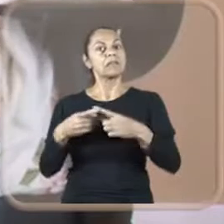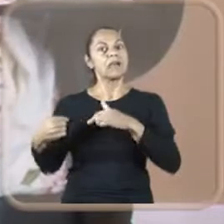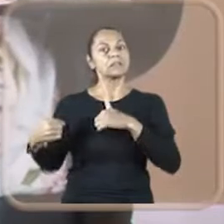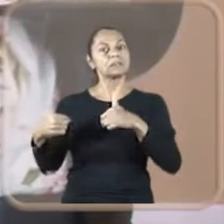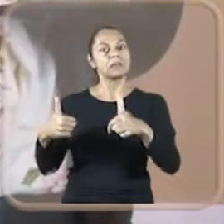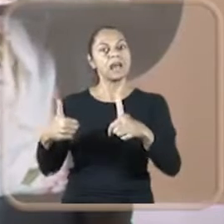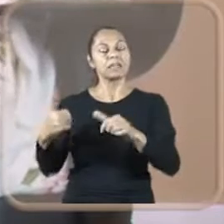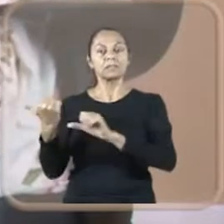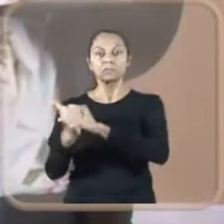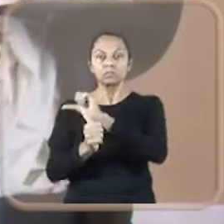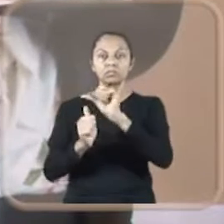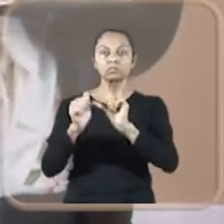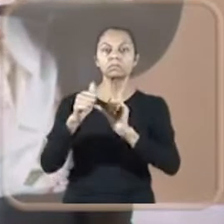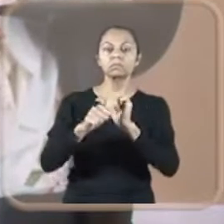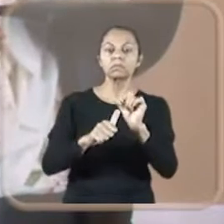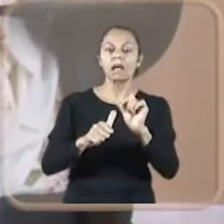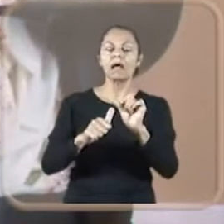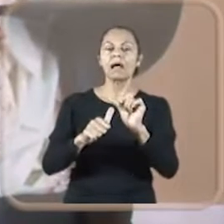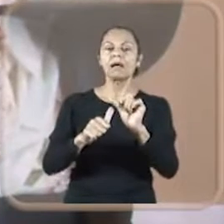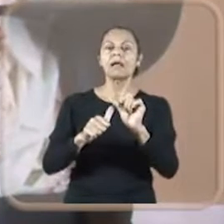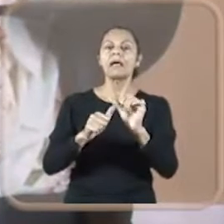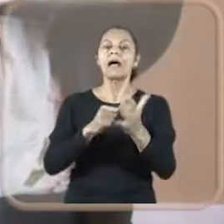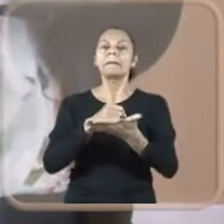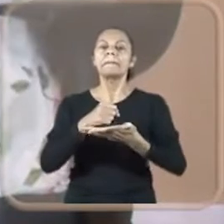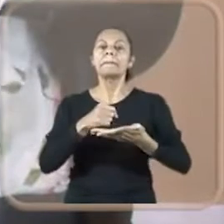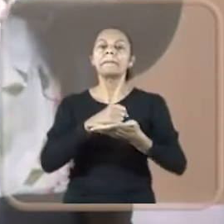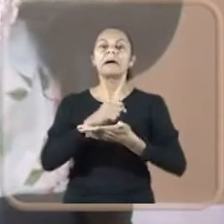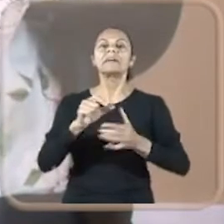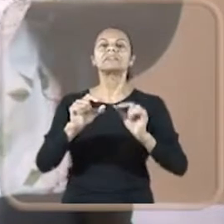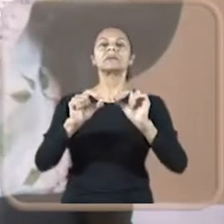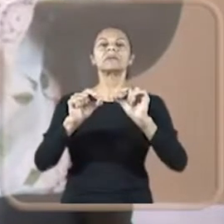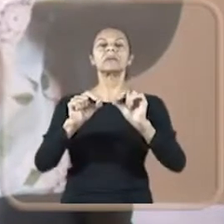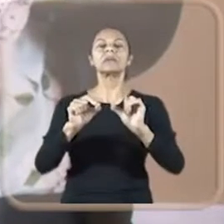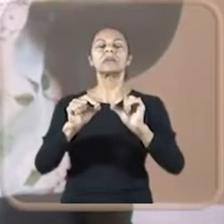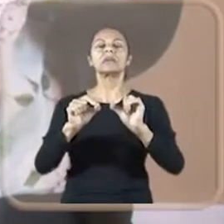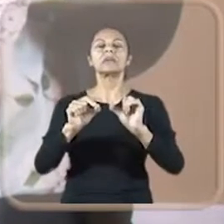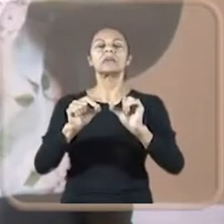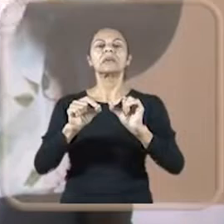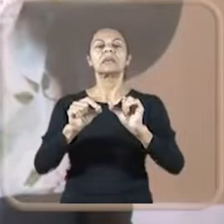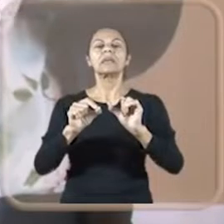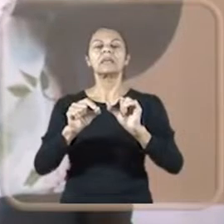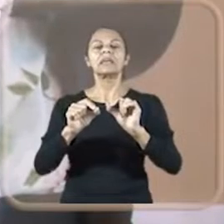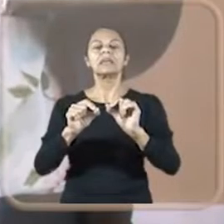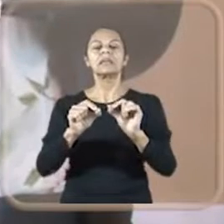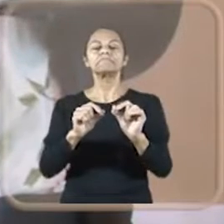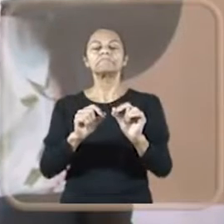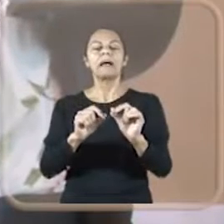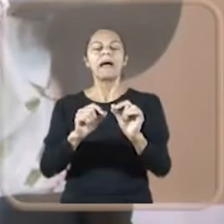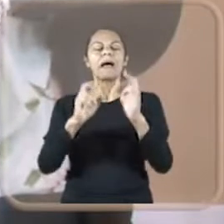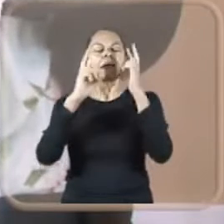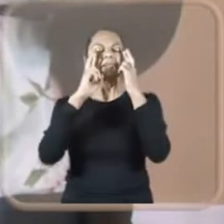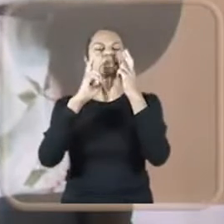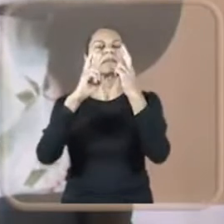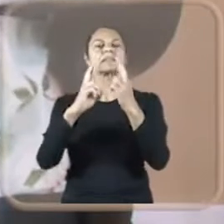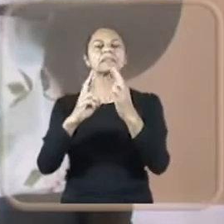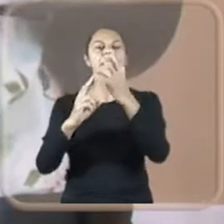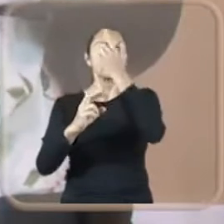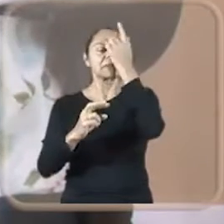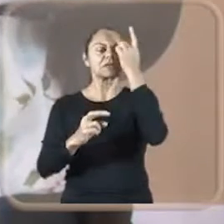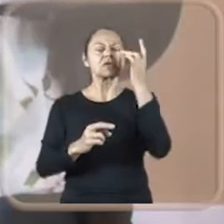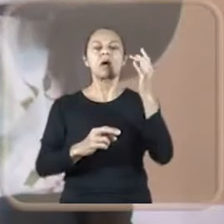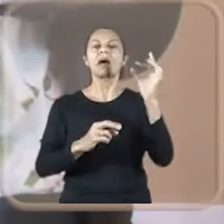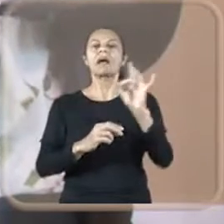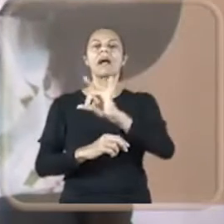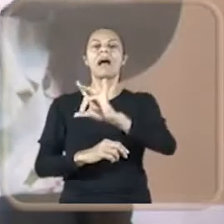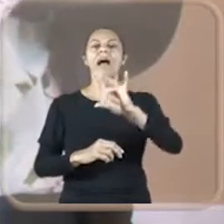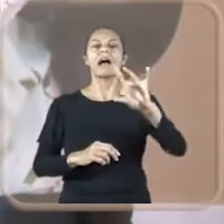restaurativas, mas por princípio existe a ordem da fala. né? O que se pede é que,